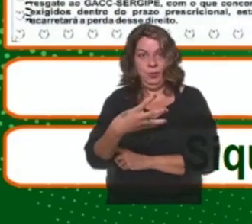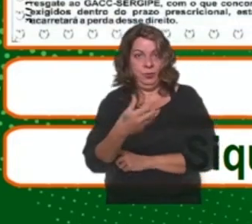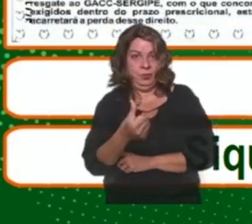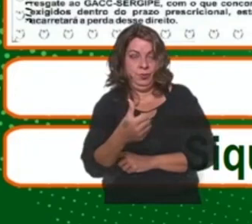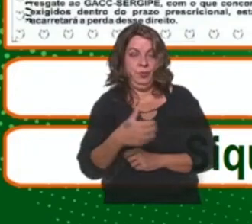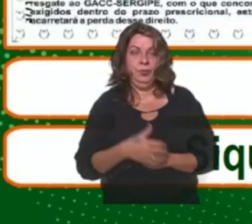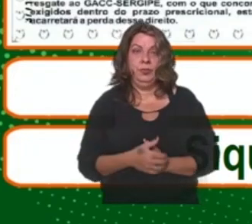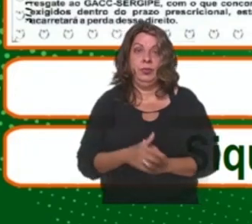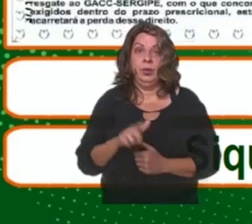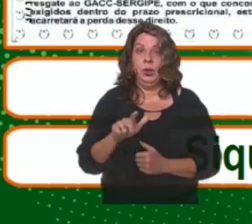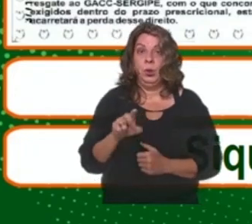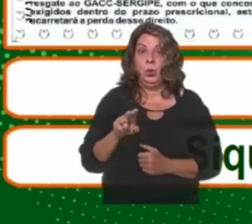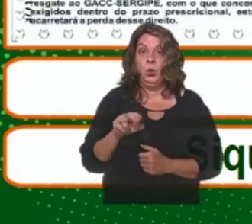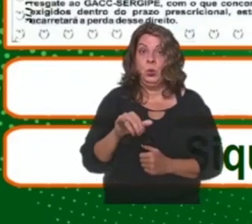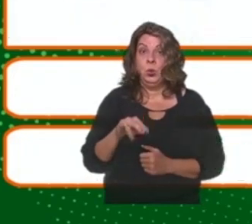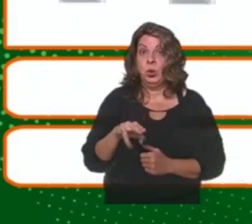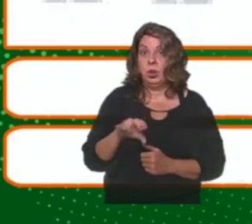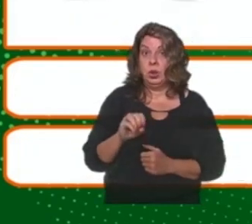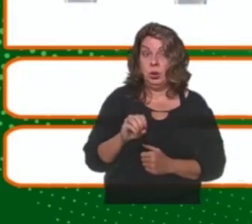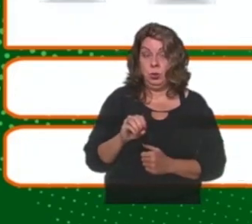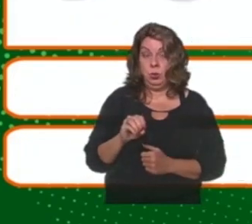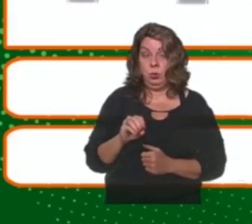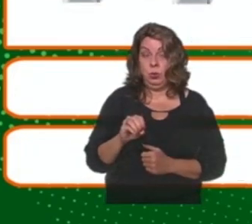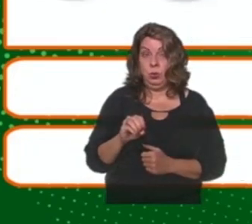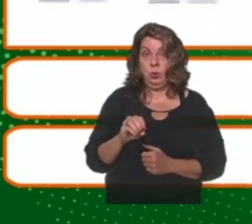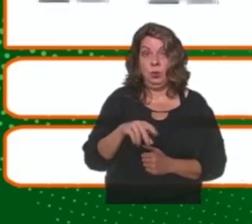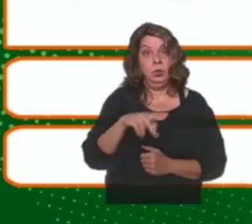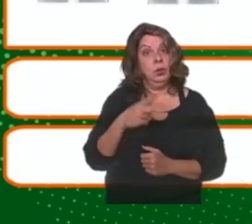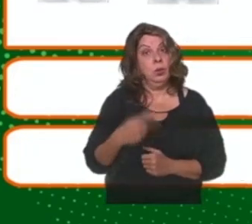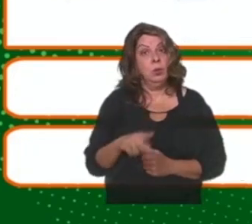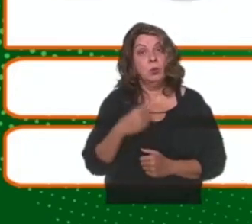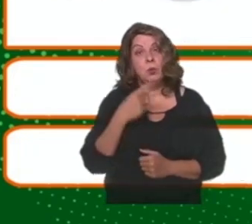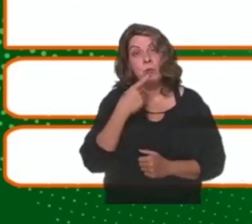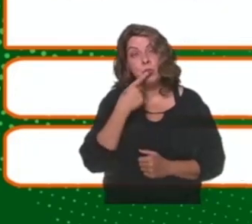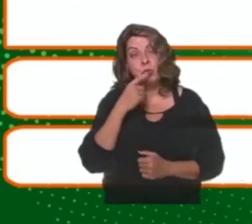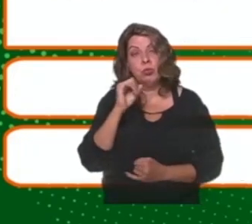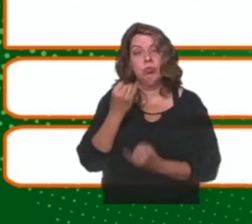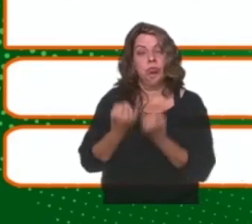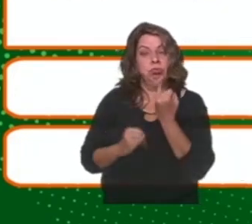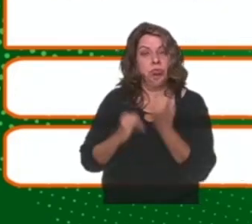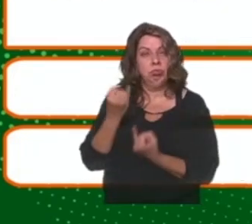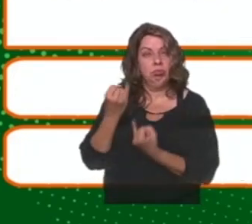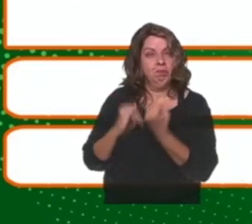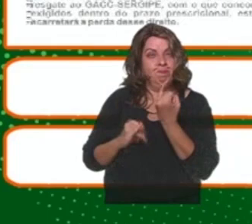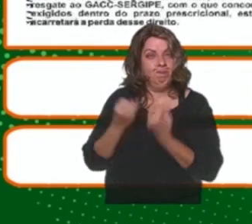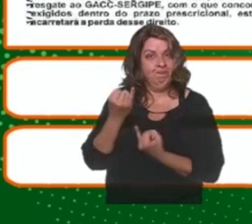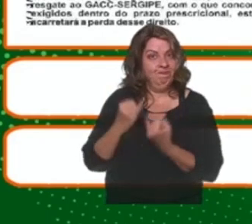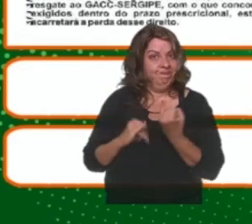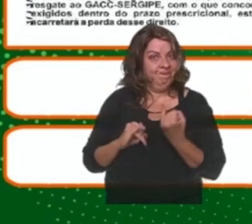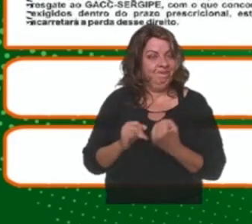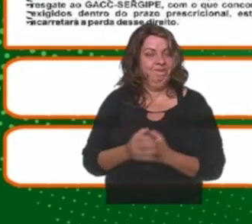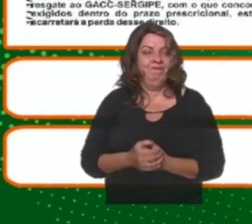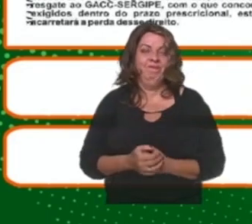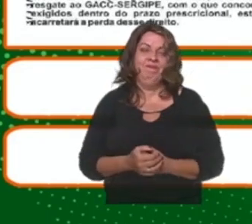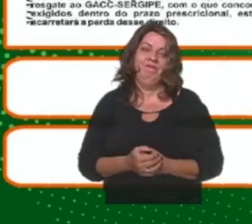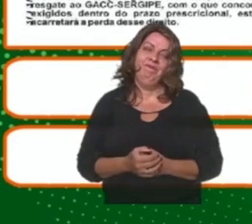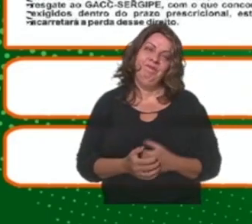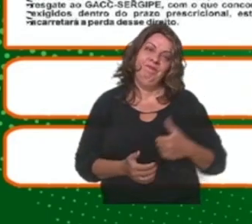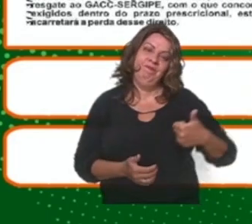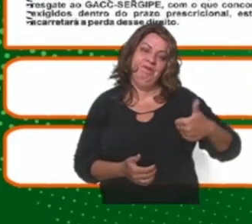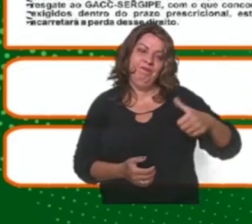009646. Luciano Santos de Freitas é daqui pertinho, bairro Industrial, Aracaju, Regional Própria.